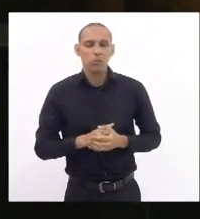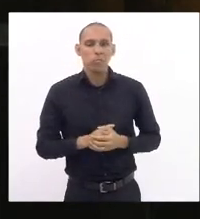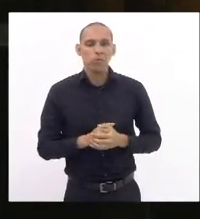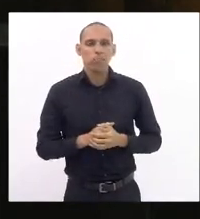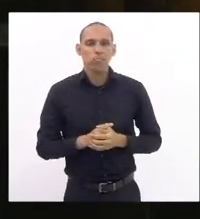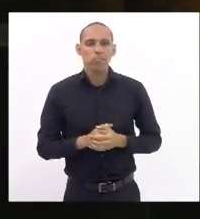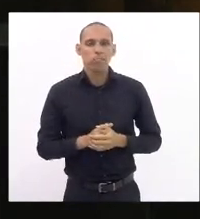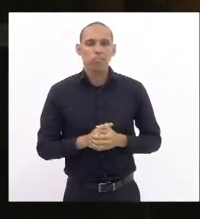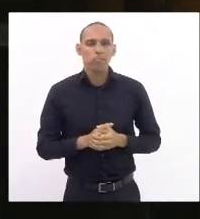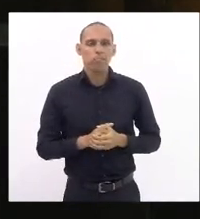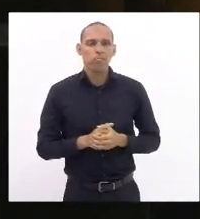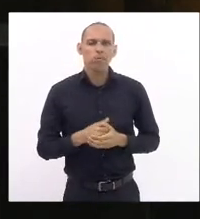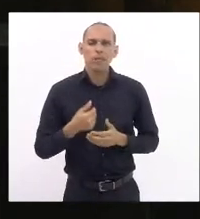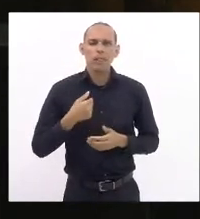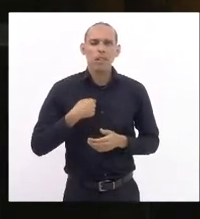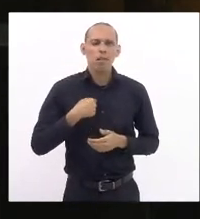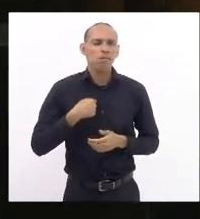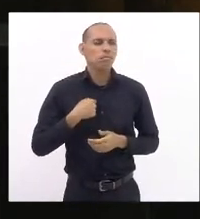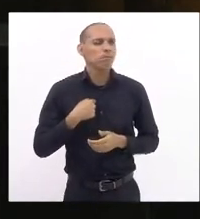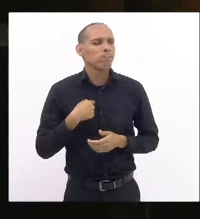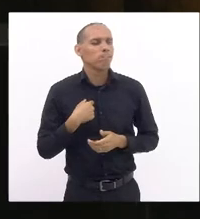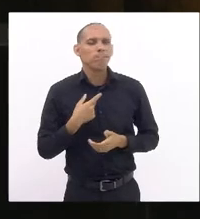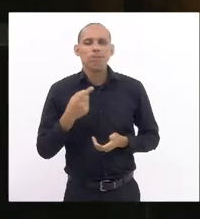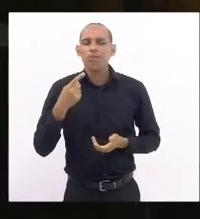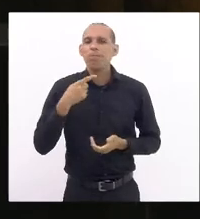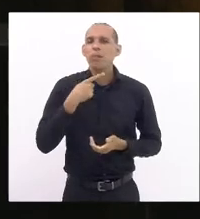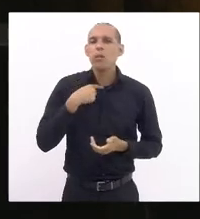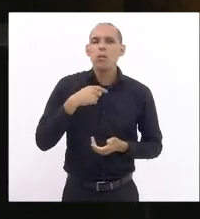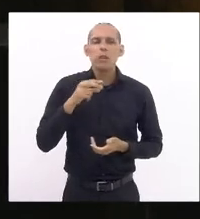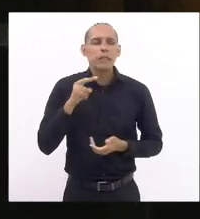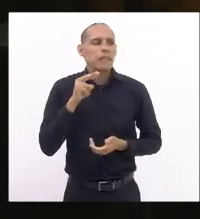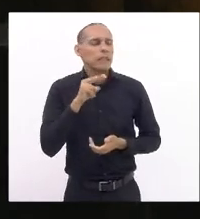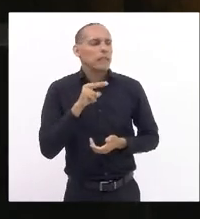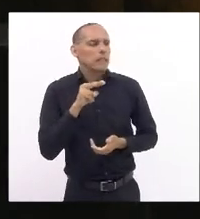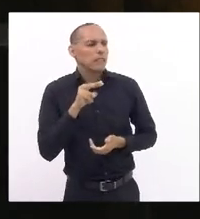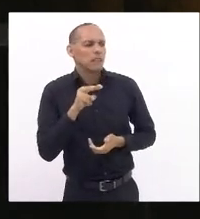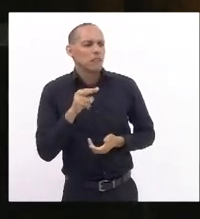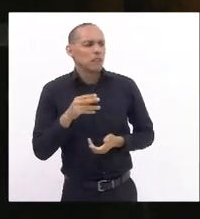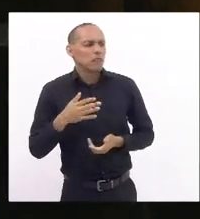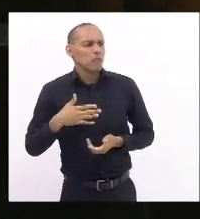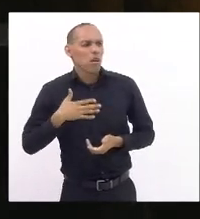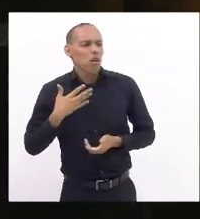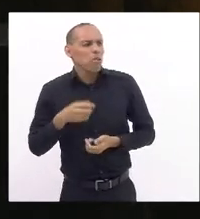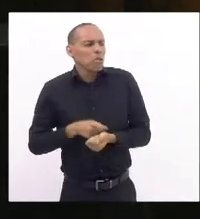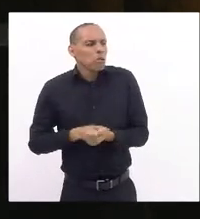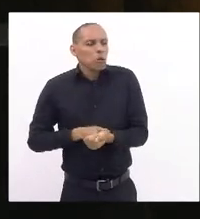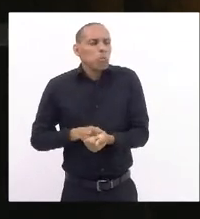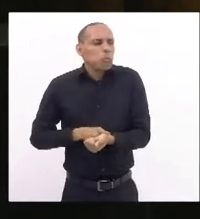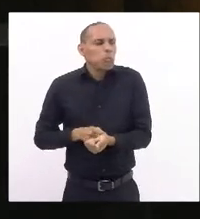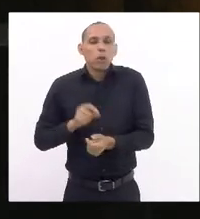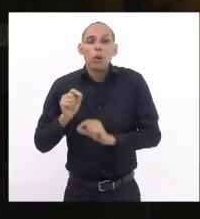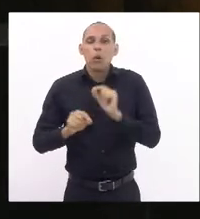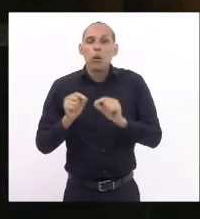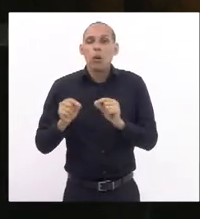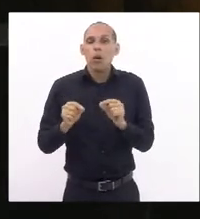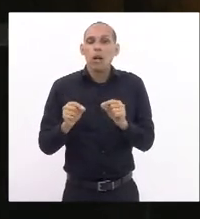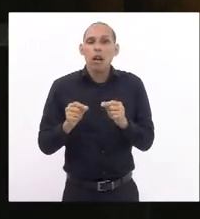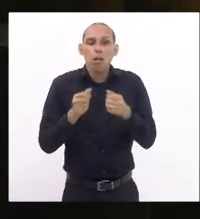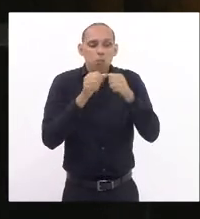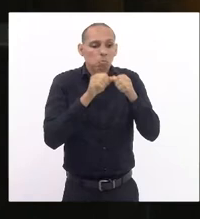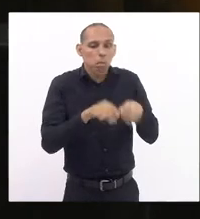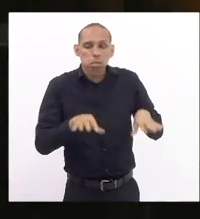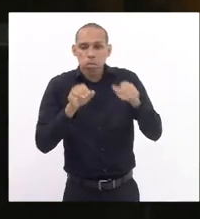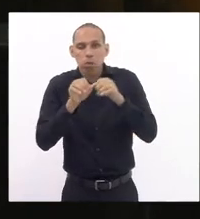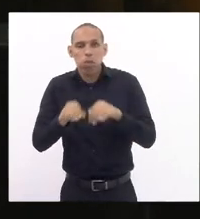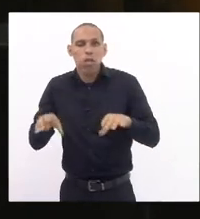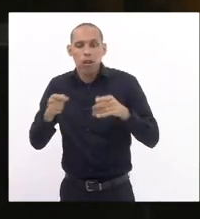também tensionada com o nível de devastação na própria administração pública da